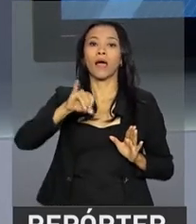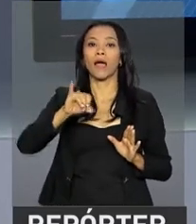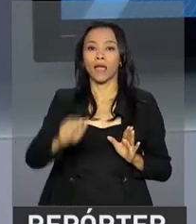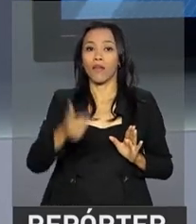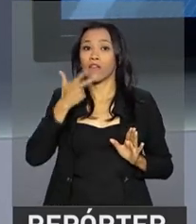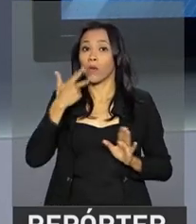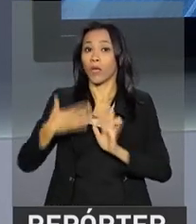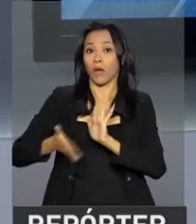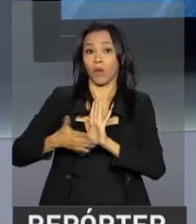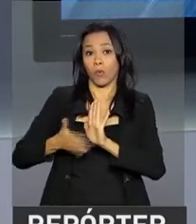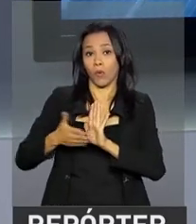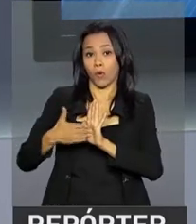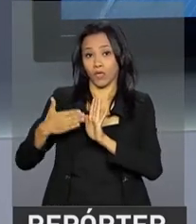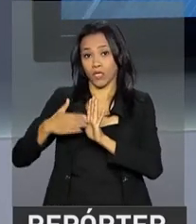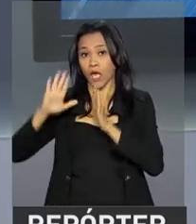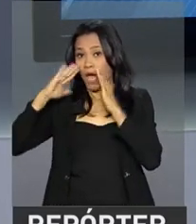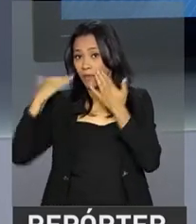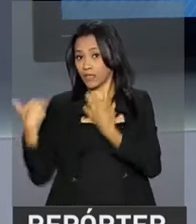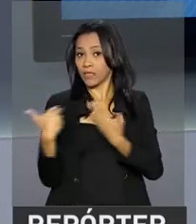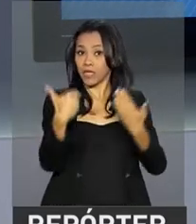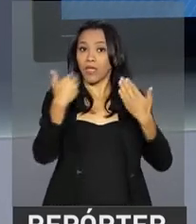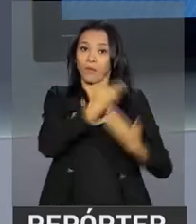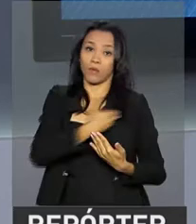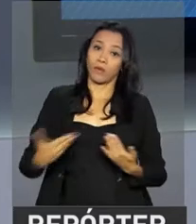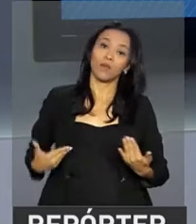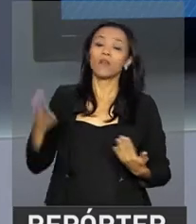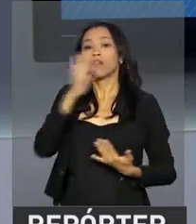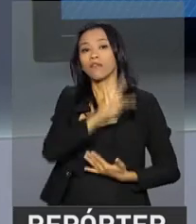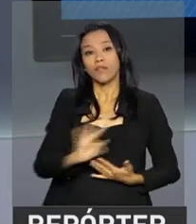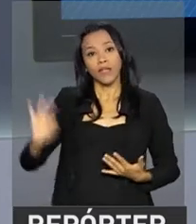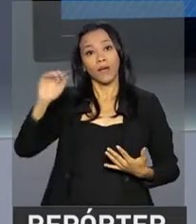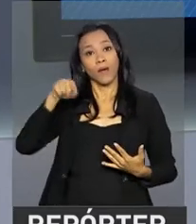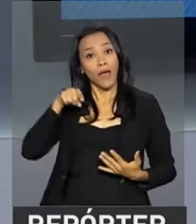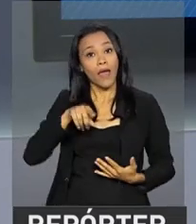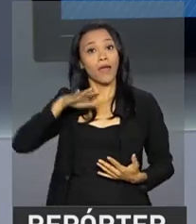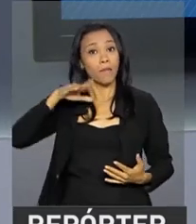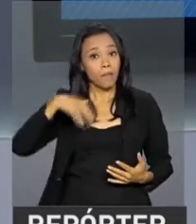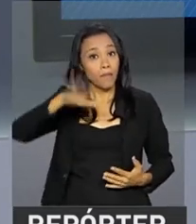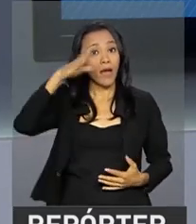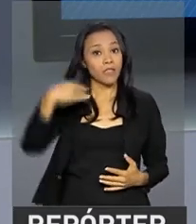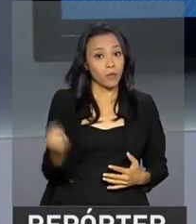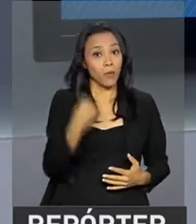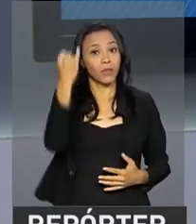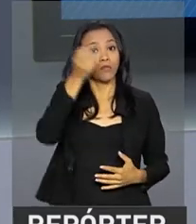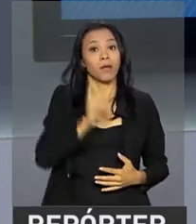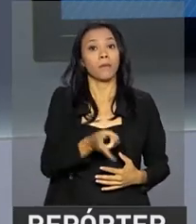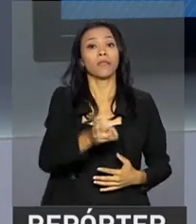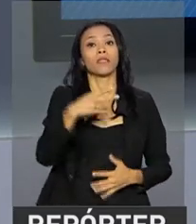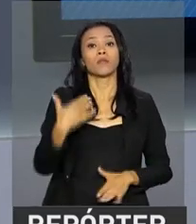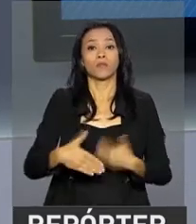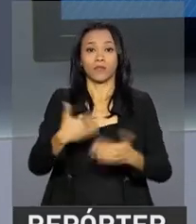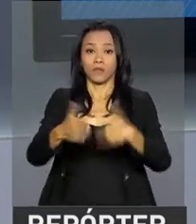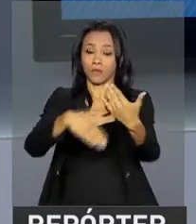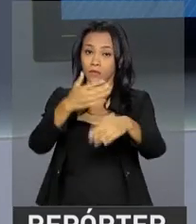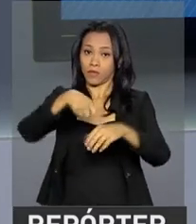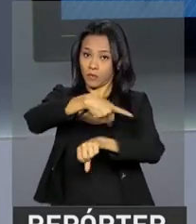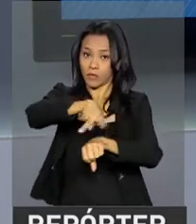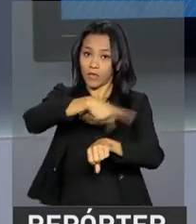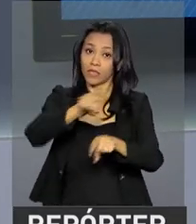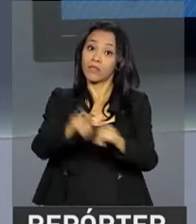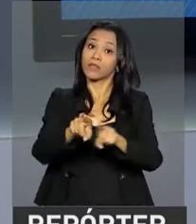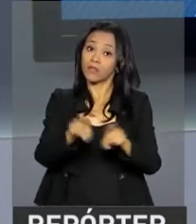proposta apresentada pelo governo federal é uma das mais importantes para manter a manutenção do crescimento do país e dos números da economia